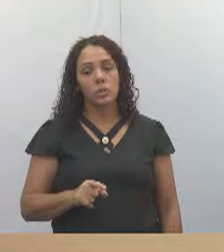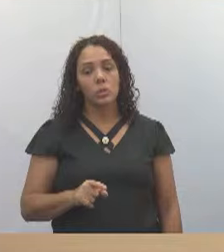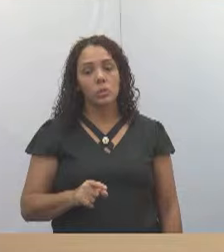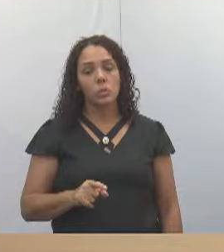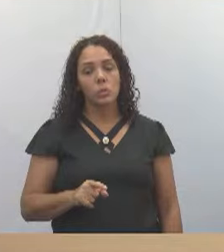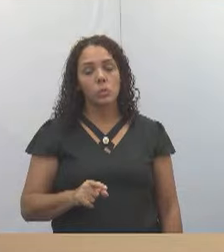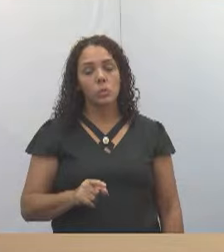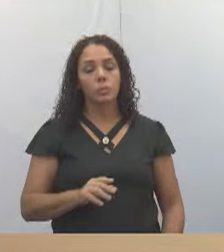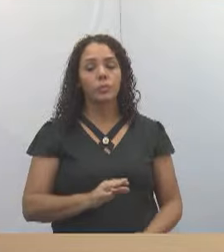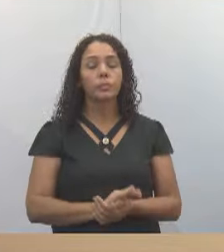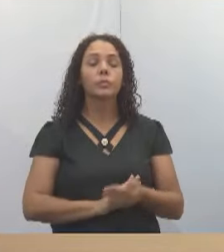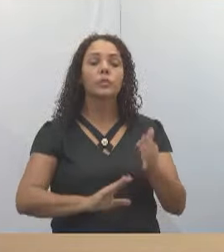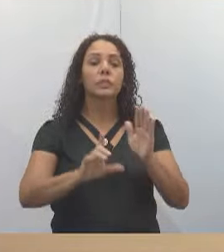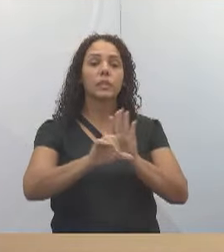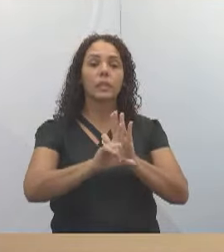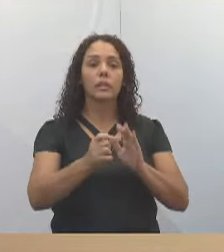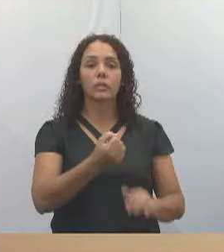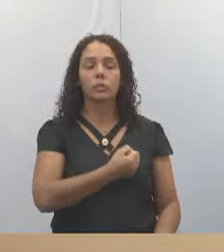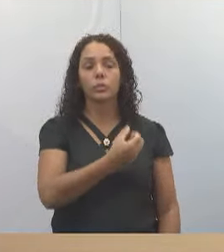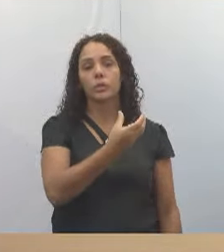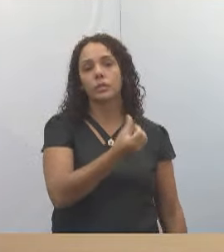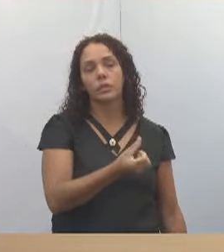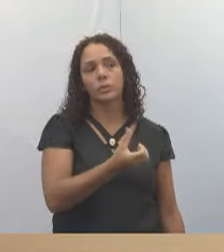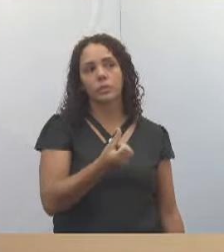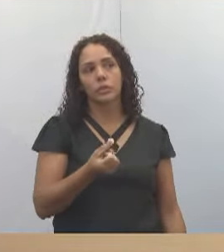de autógrafo da lei número